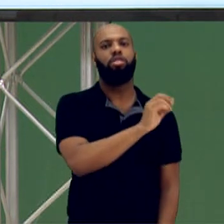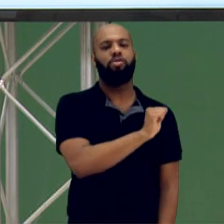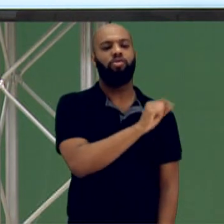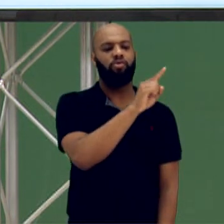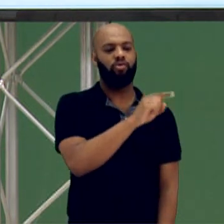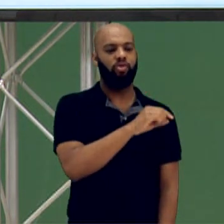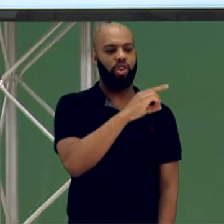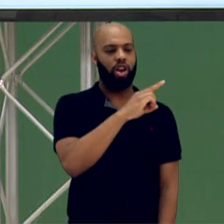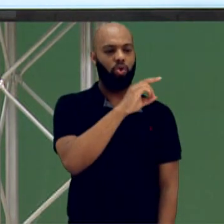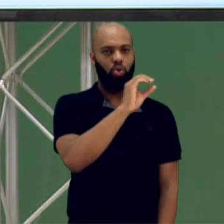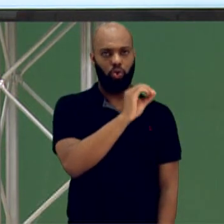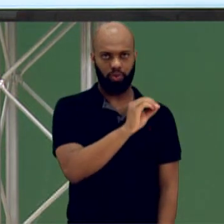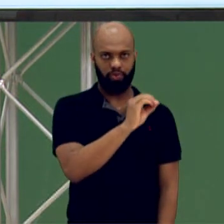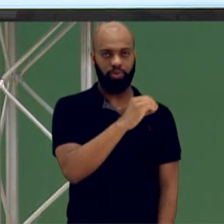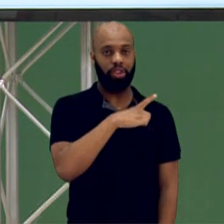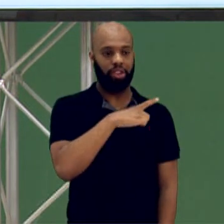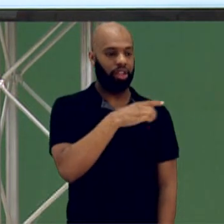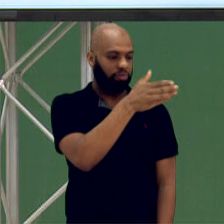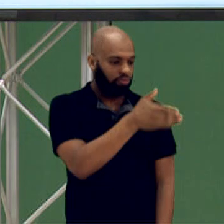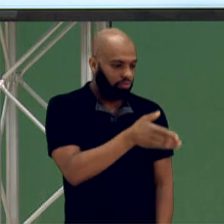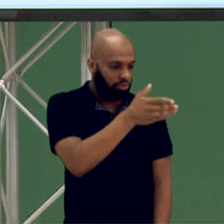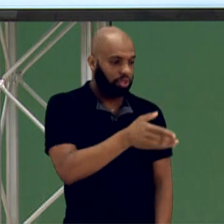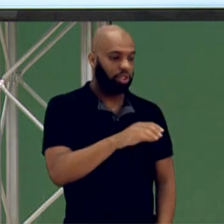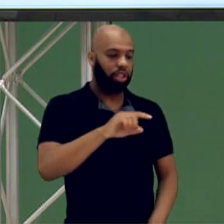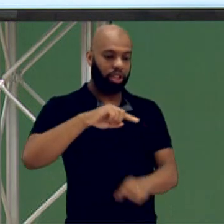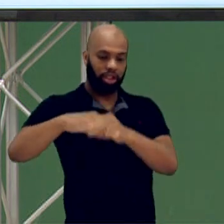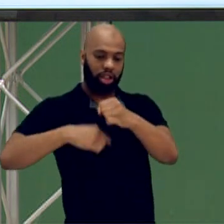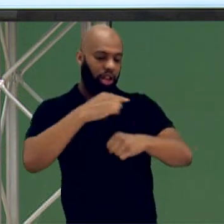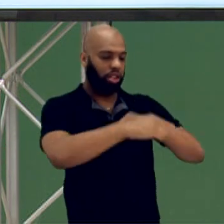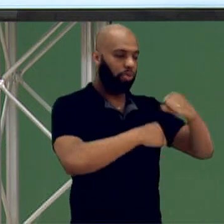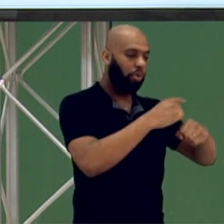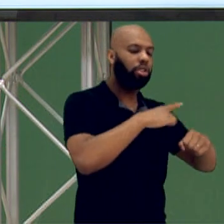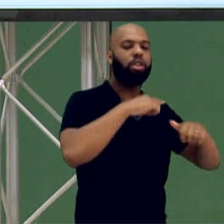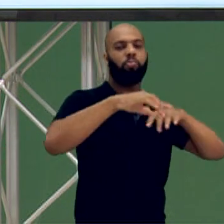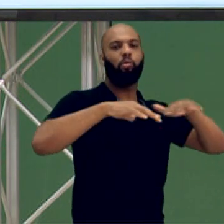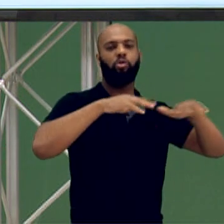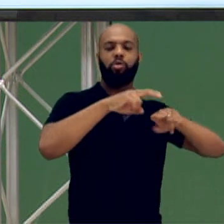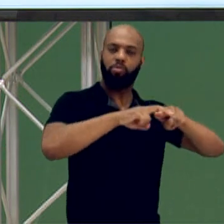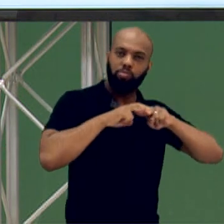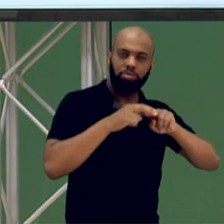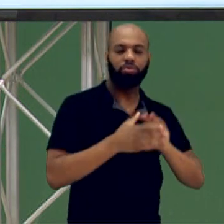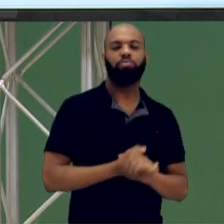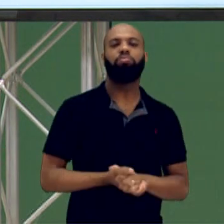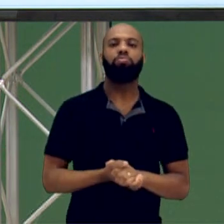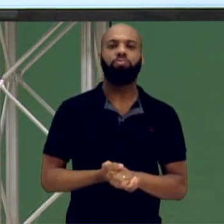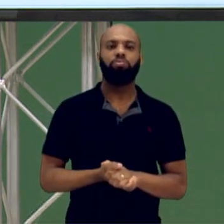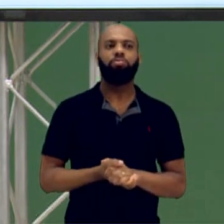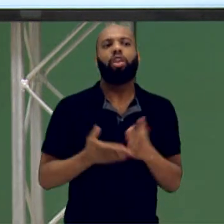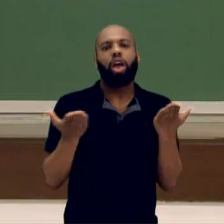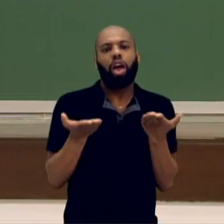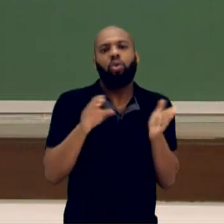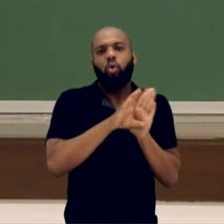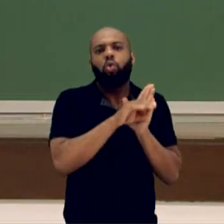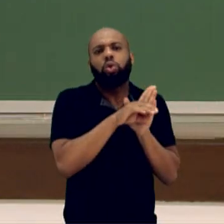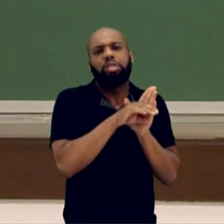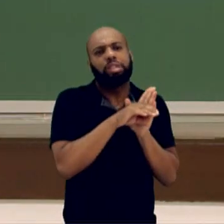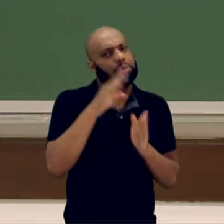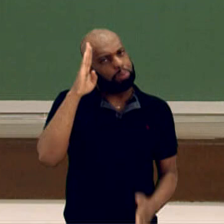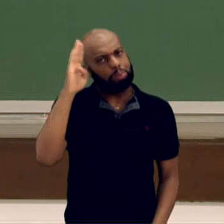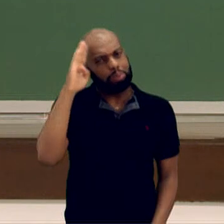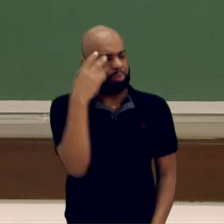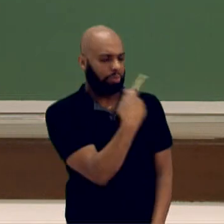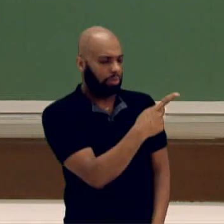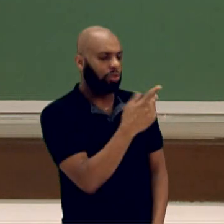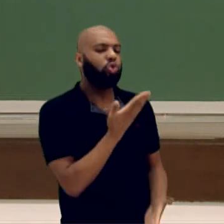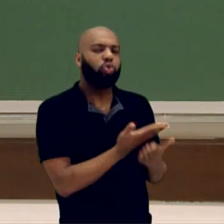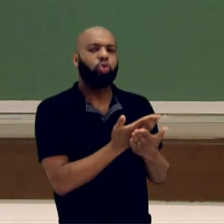espaço vazio entre os átomos e por ter esse espaço vazio há o movimento da matéria, tá? Então são conceitos principais do Epicuro, trabalhamos a